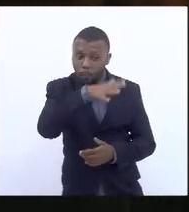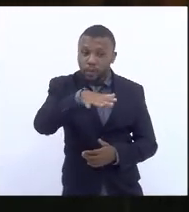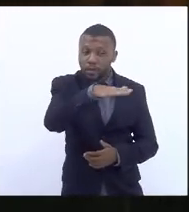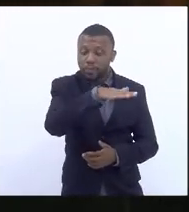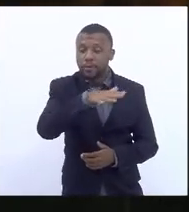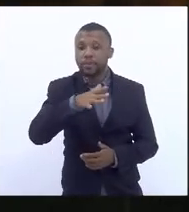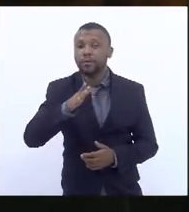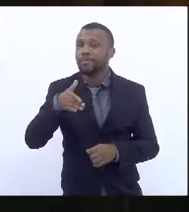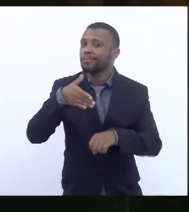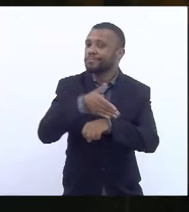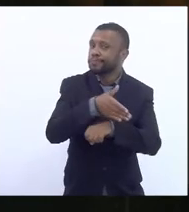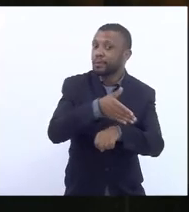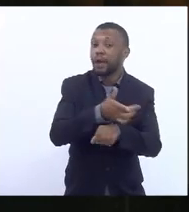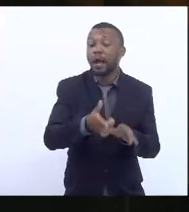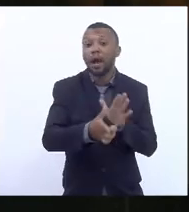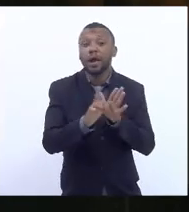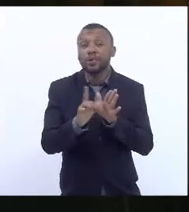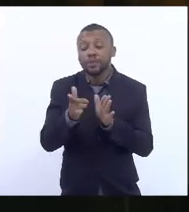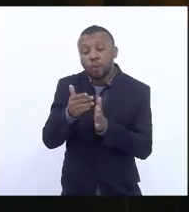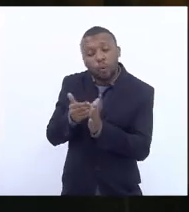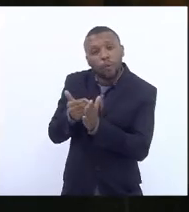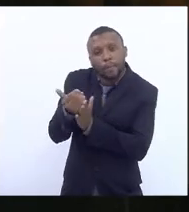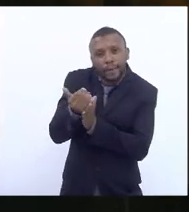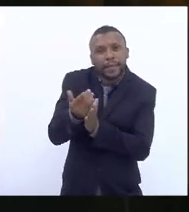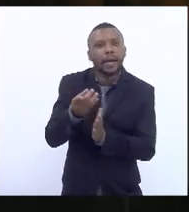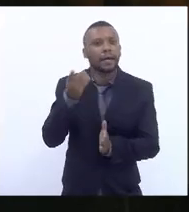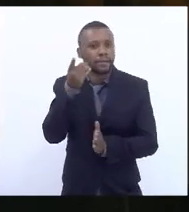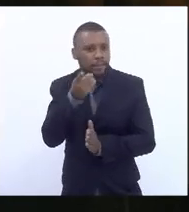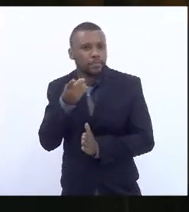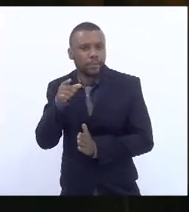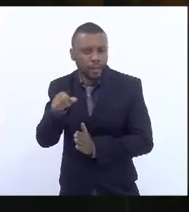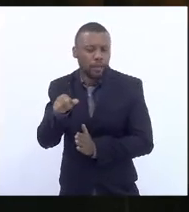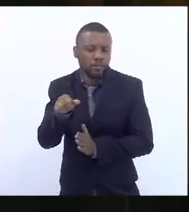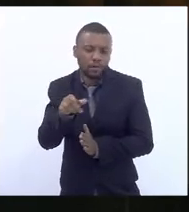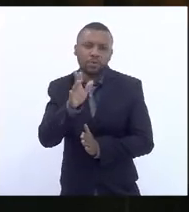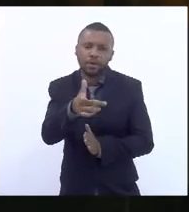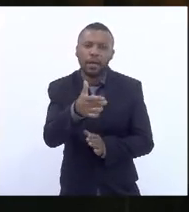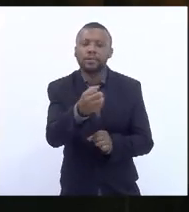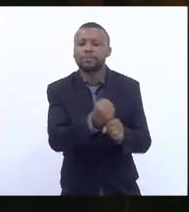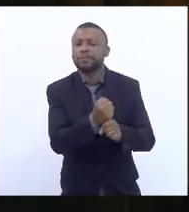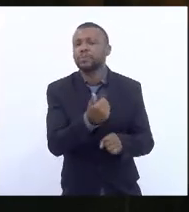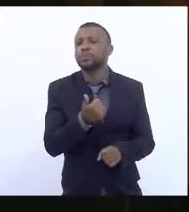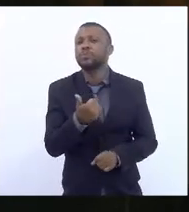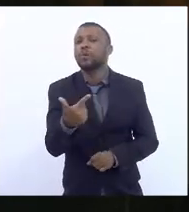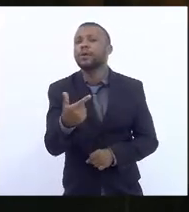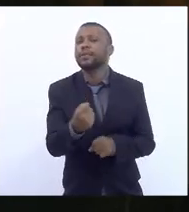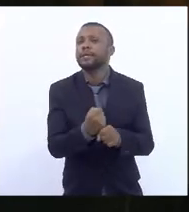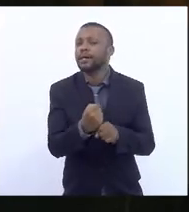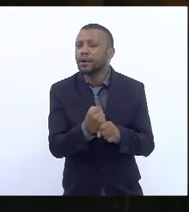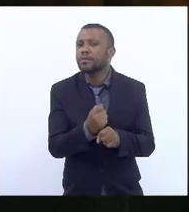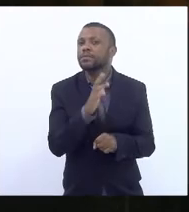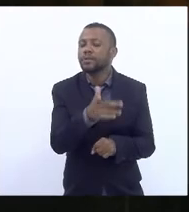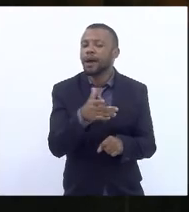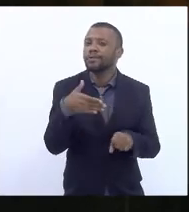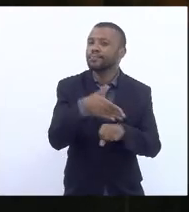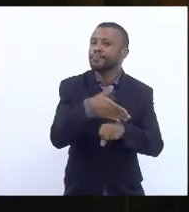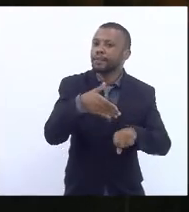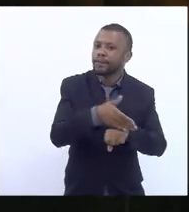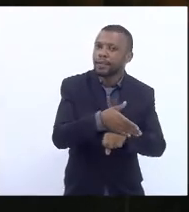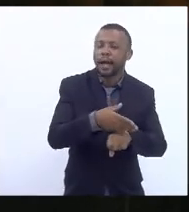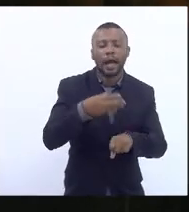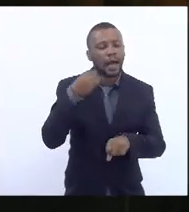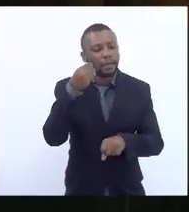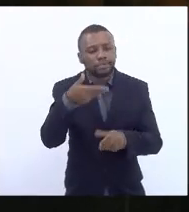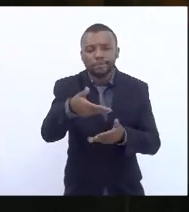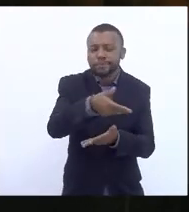já frequentava a cidade há 12 anos, a cidade que a gente tem um apreço muito grande, a cidade a qual nós escolhemos